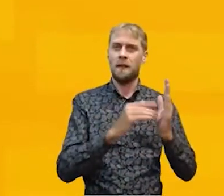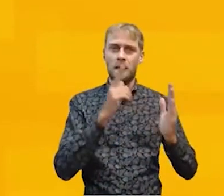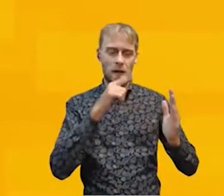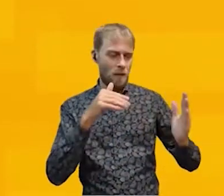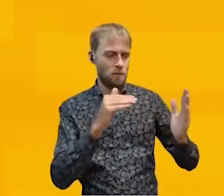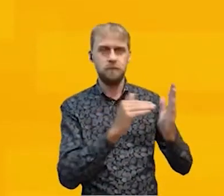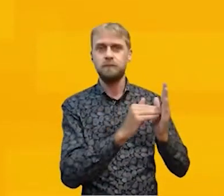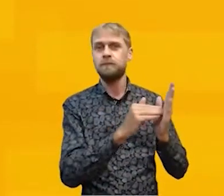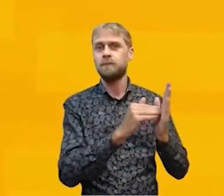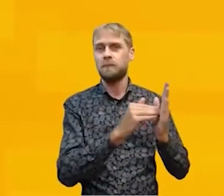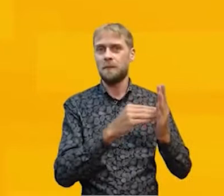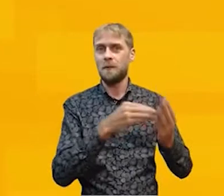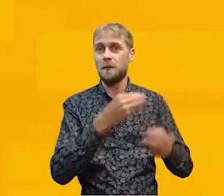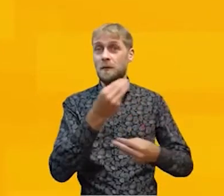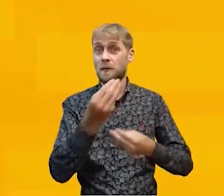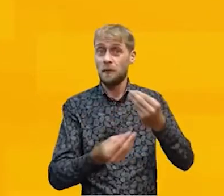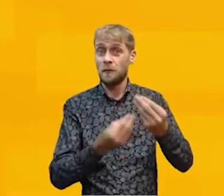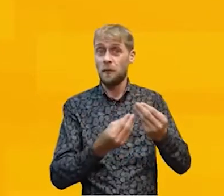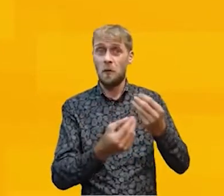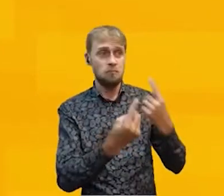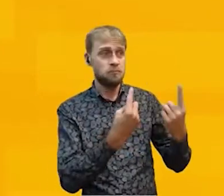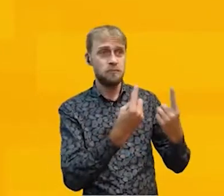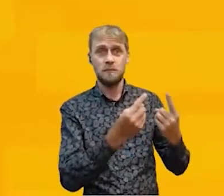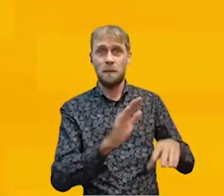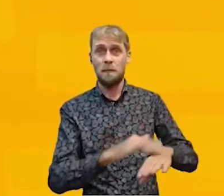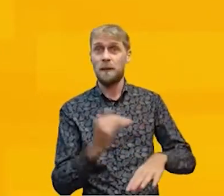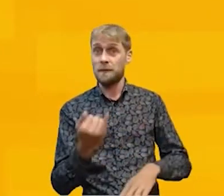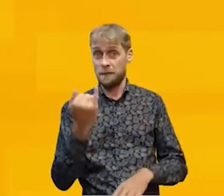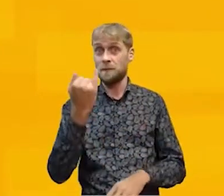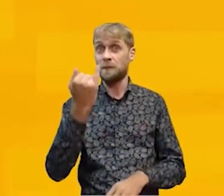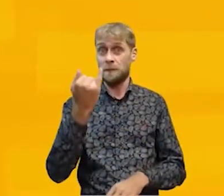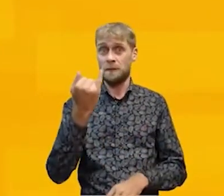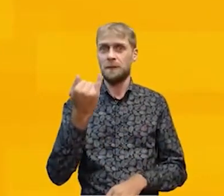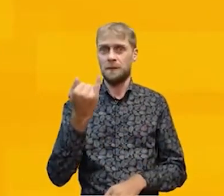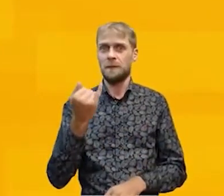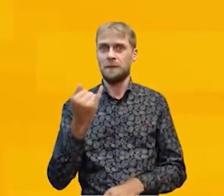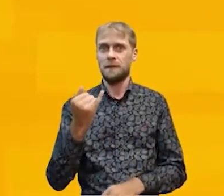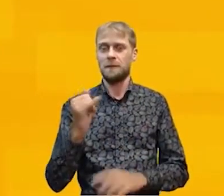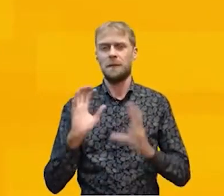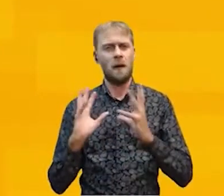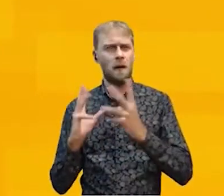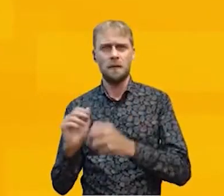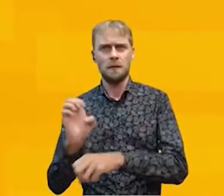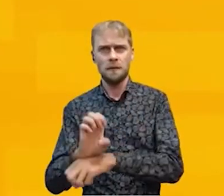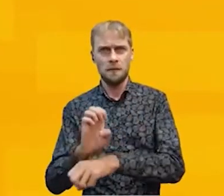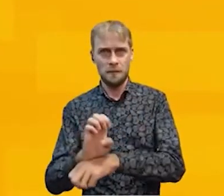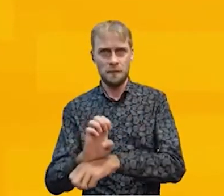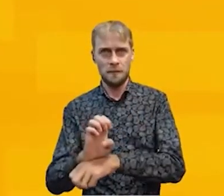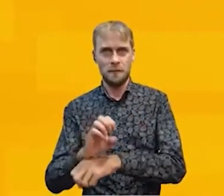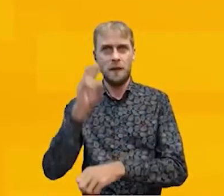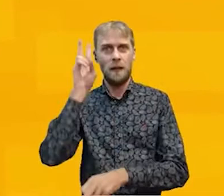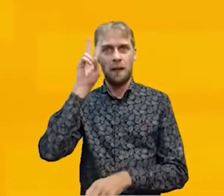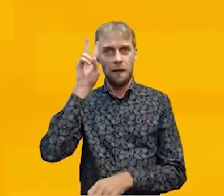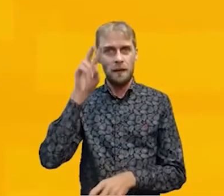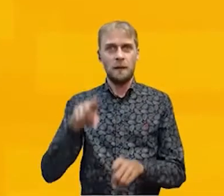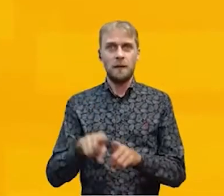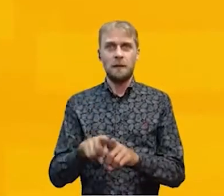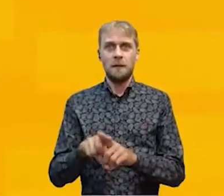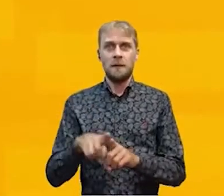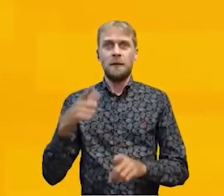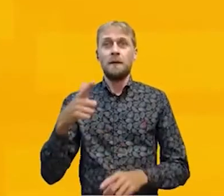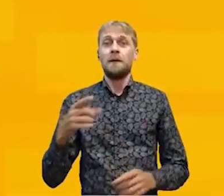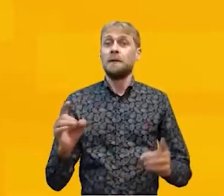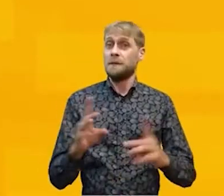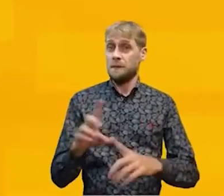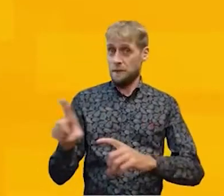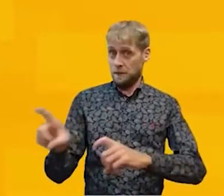que funciona, qual é a logística mais interessante para todos os estados. Lembrar, né, César, que não só a questão da agricultura,